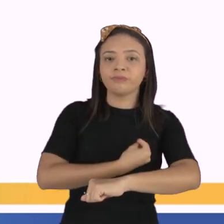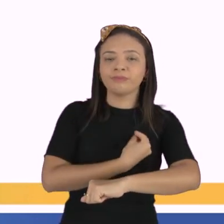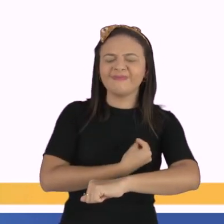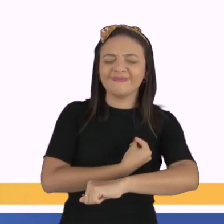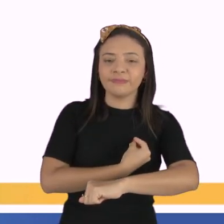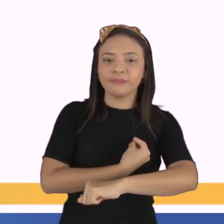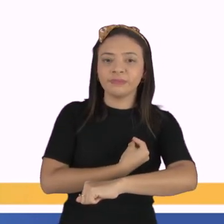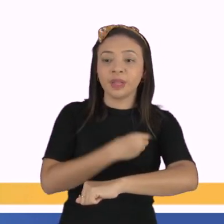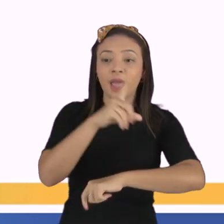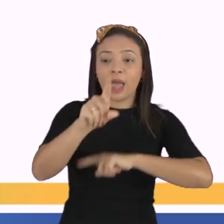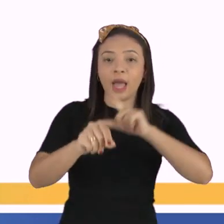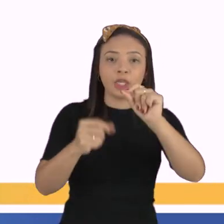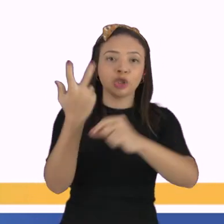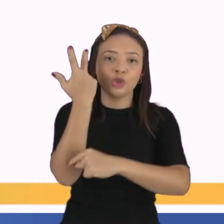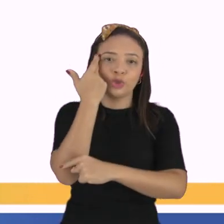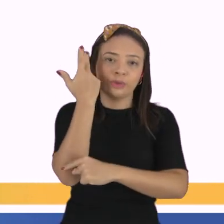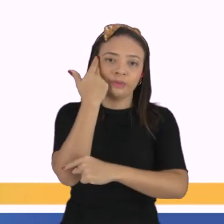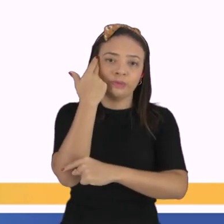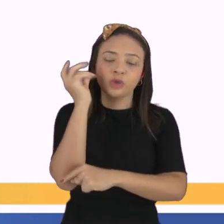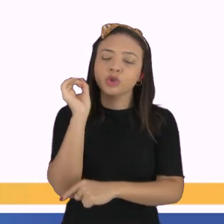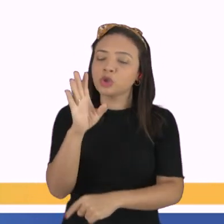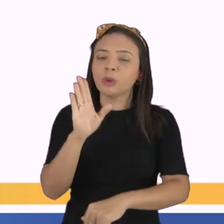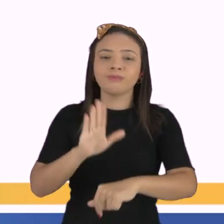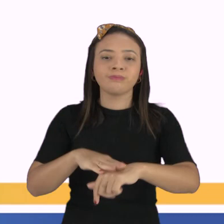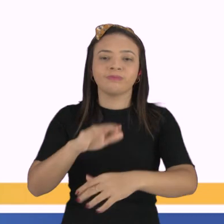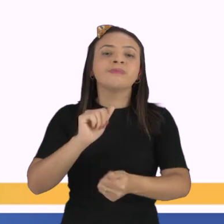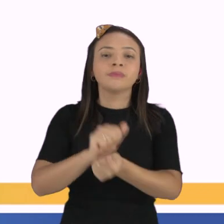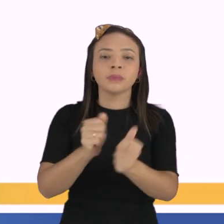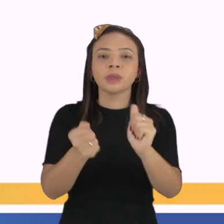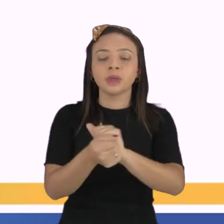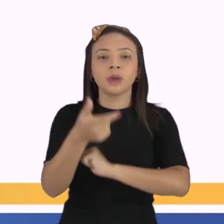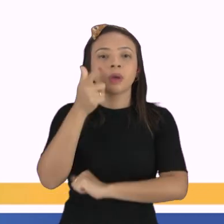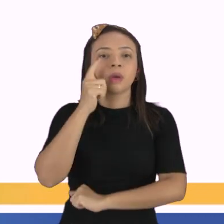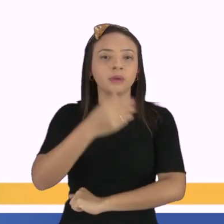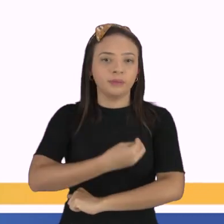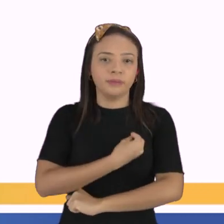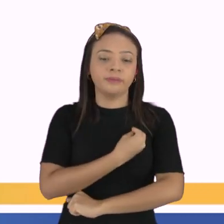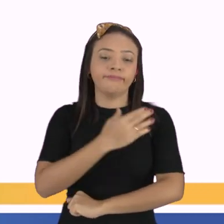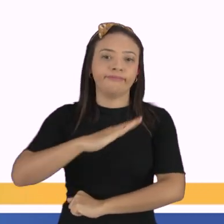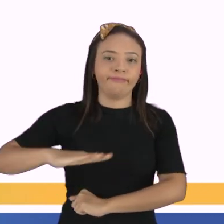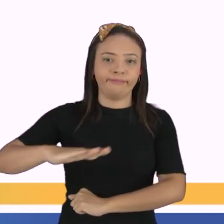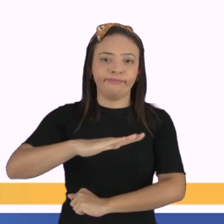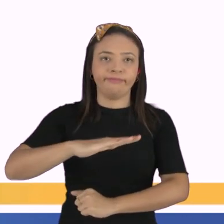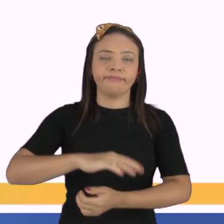ao processo de seleção natural. Apenas os mais adaptáveis sobrevivem à natureza.